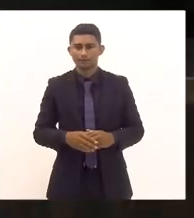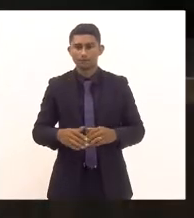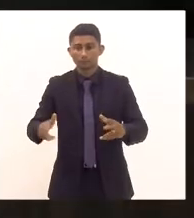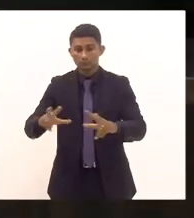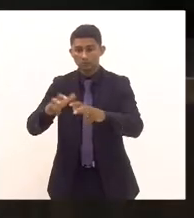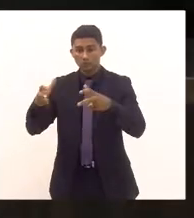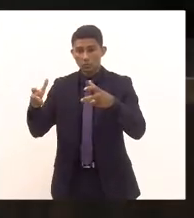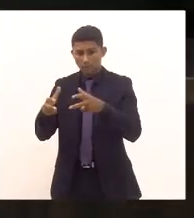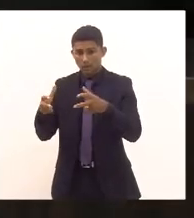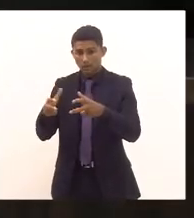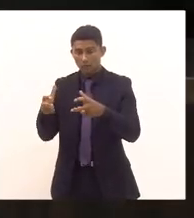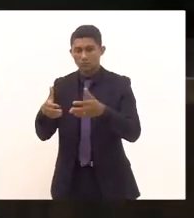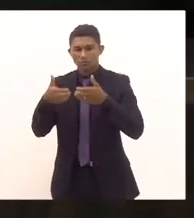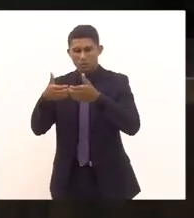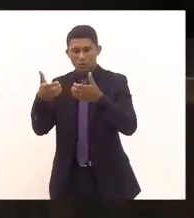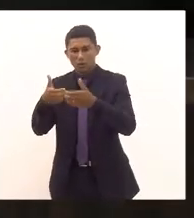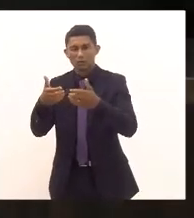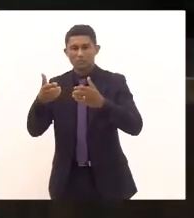comissão de transporte